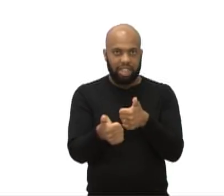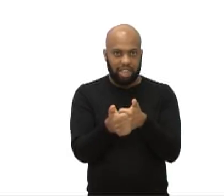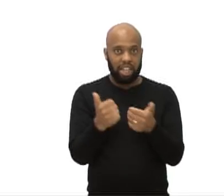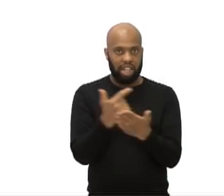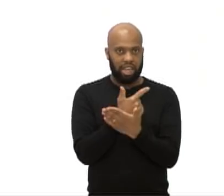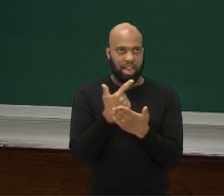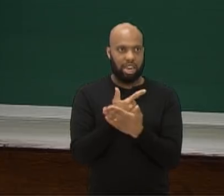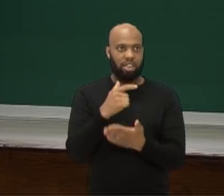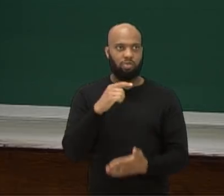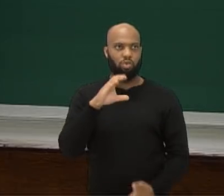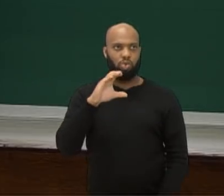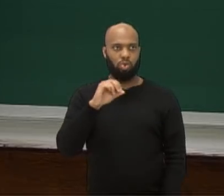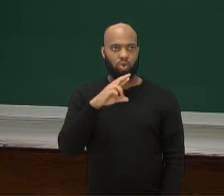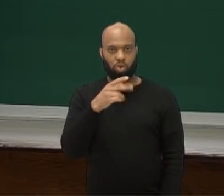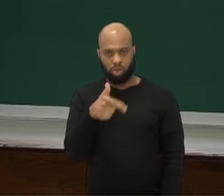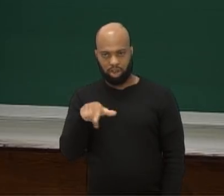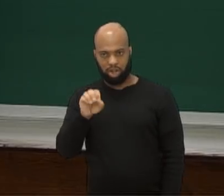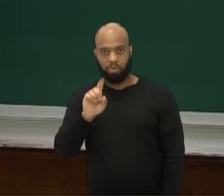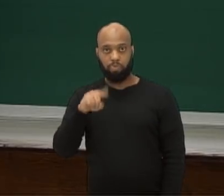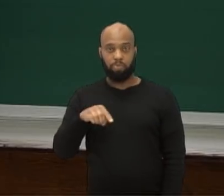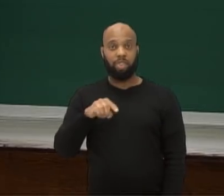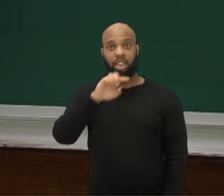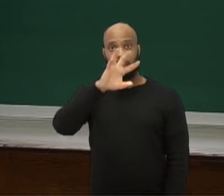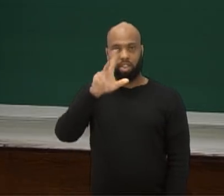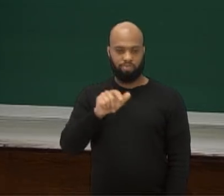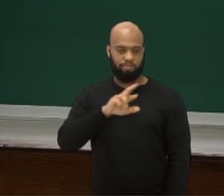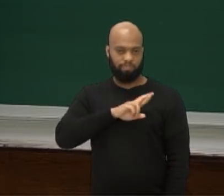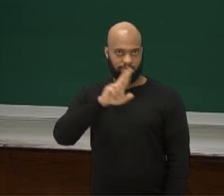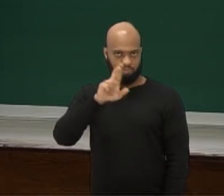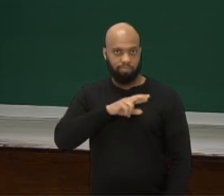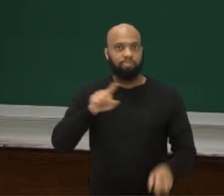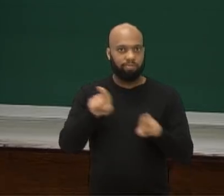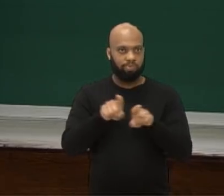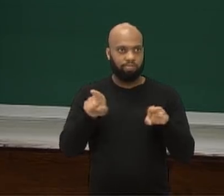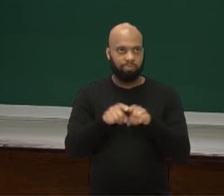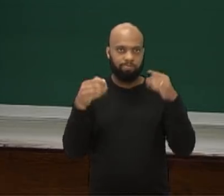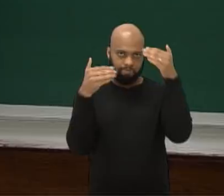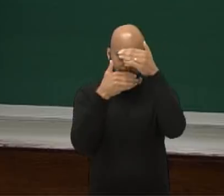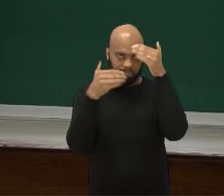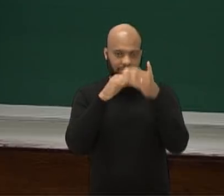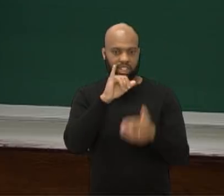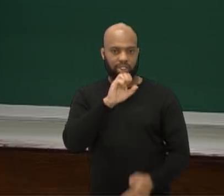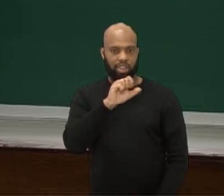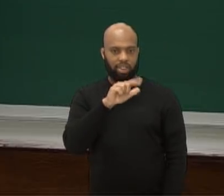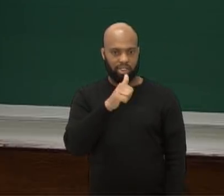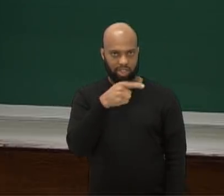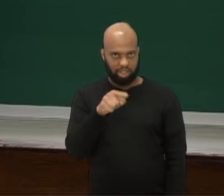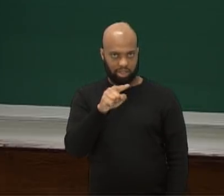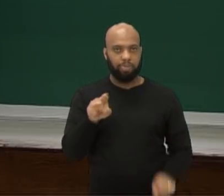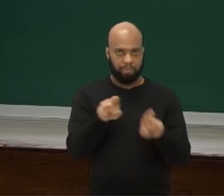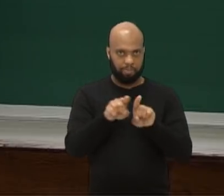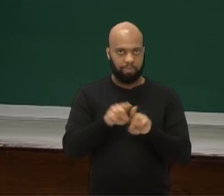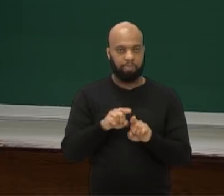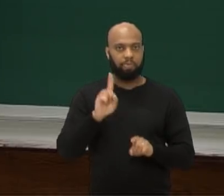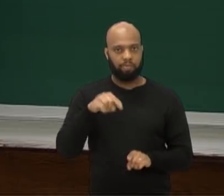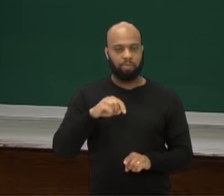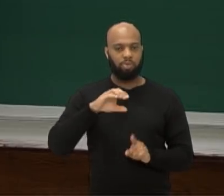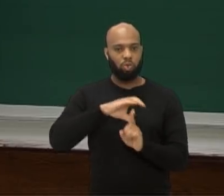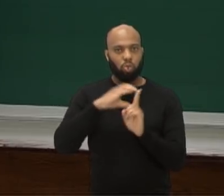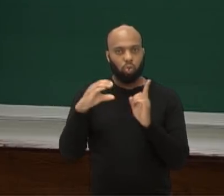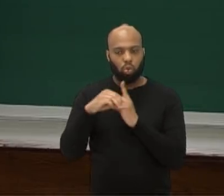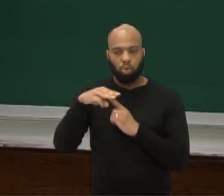Corão. Certo? Então, religiões africanas, nativas africanas e o Islã. Ok? Então, o culto malê